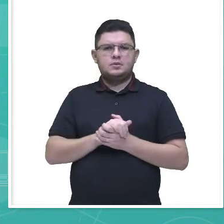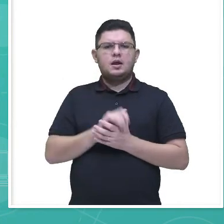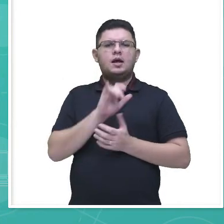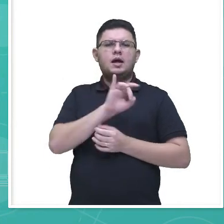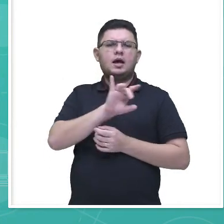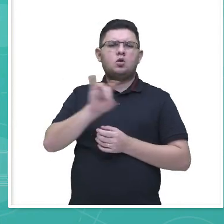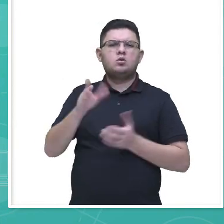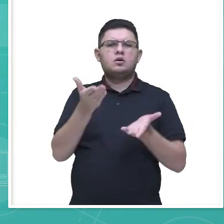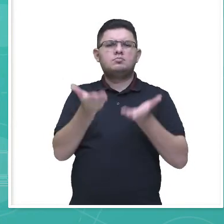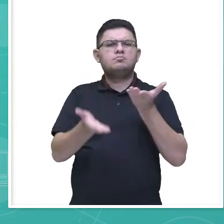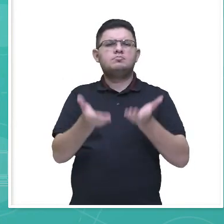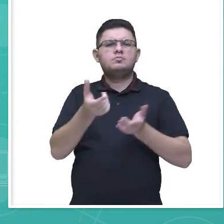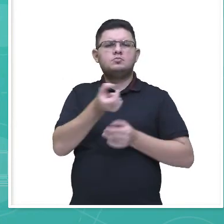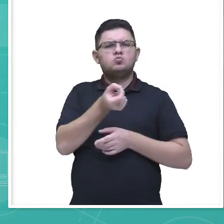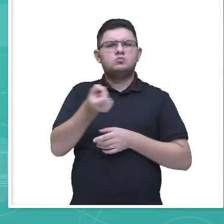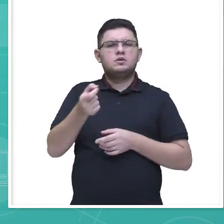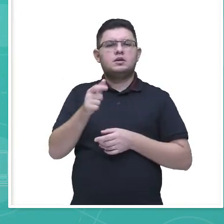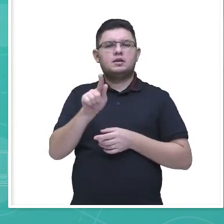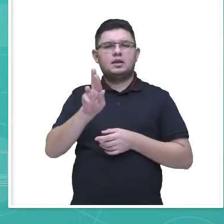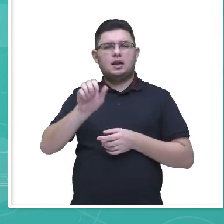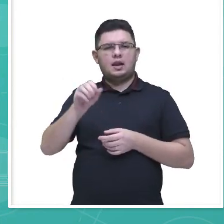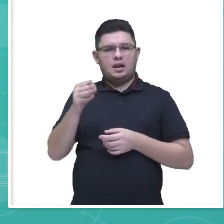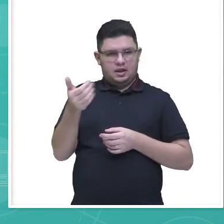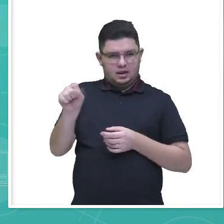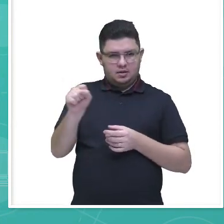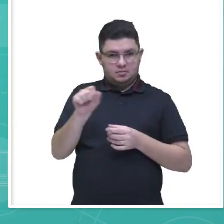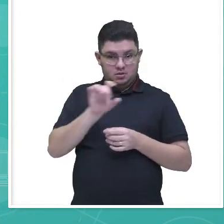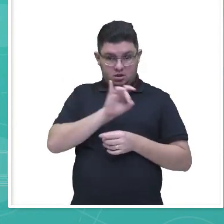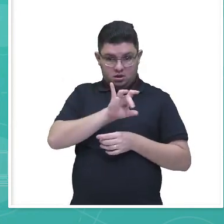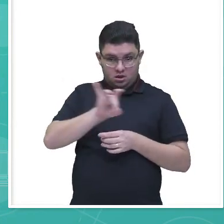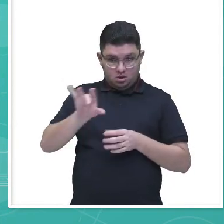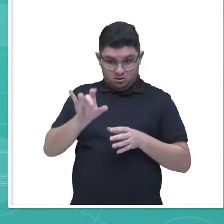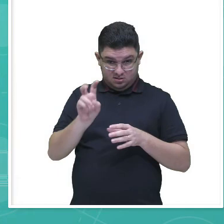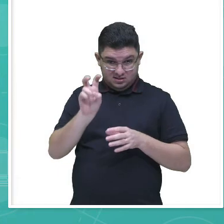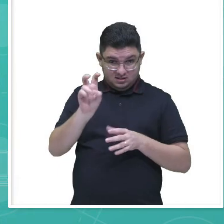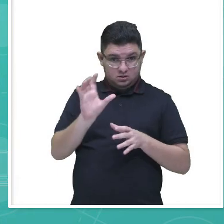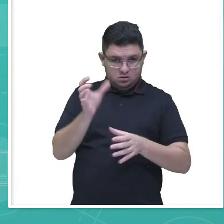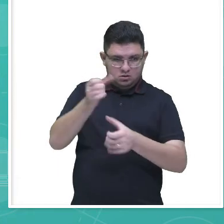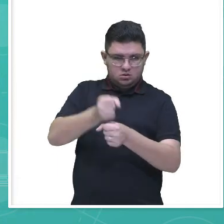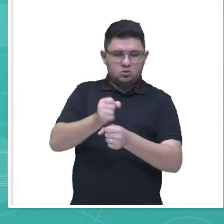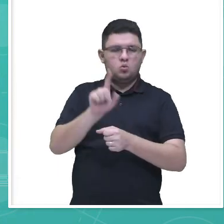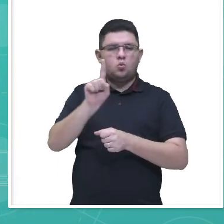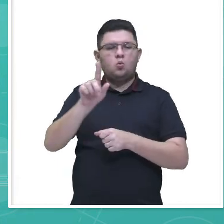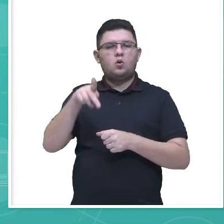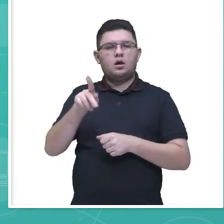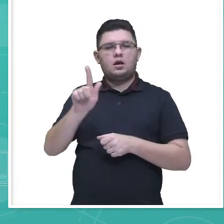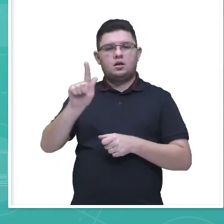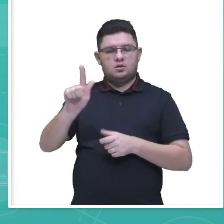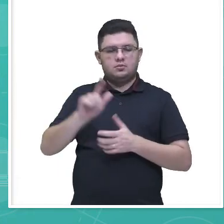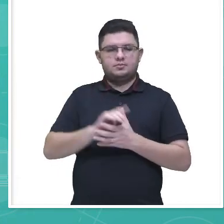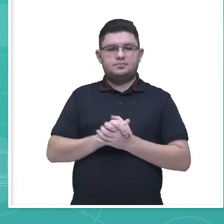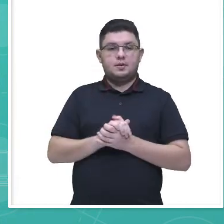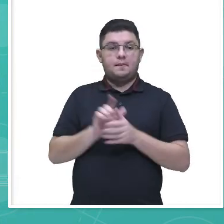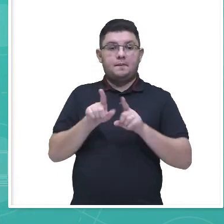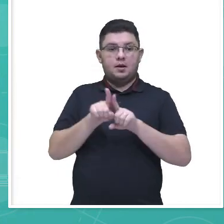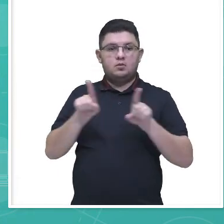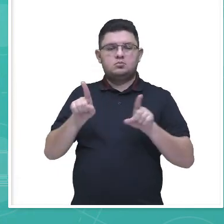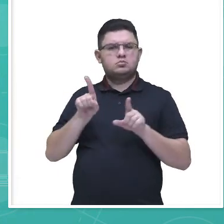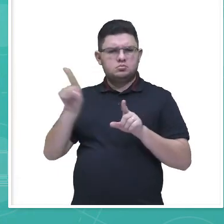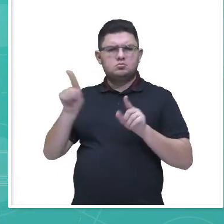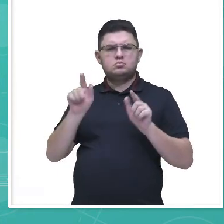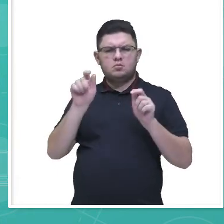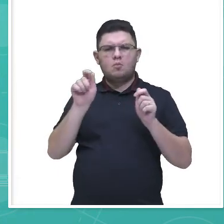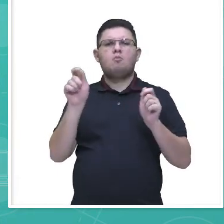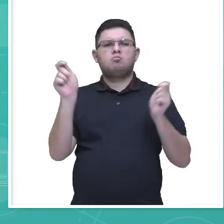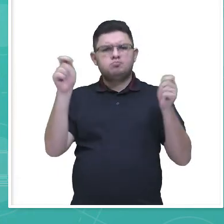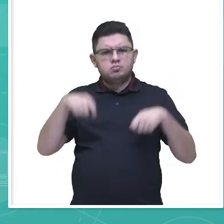continha, você tem ali 1 quilo. Mas você também pode utilizar aquela fórmula que eu passei para vocês aqui na nossa aula, onde você vai